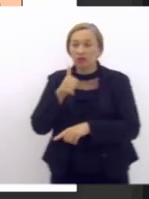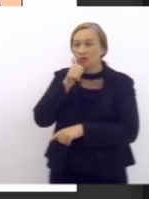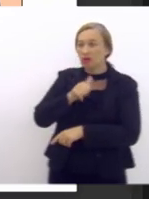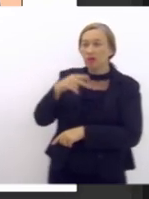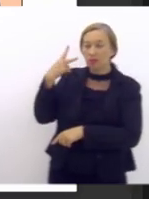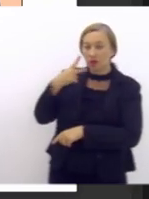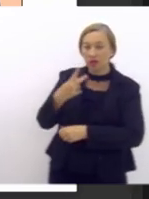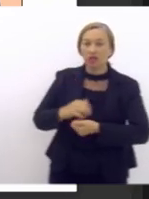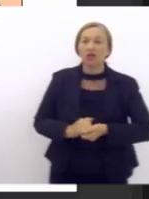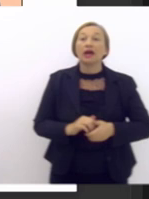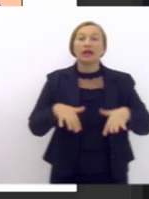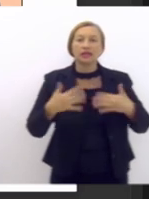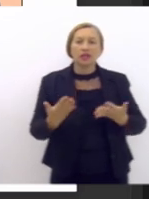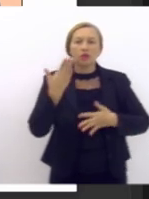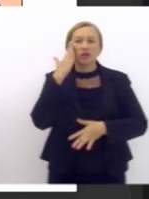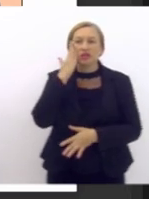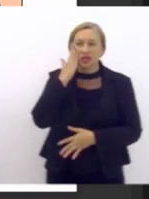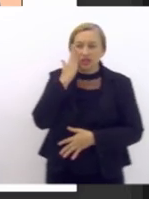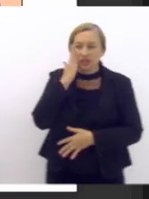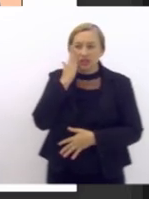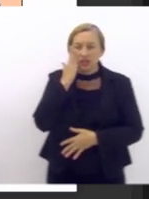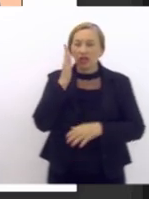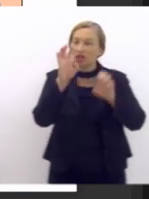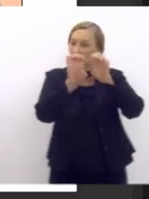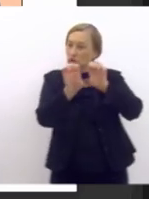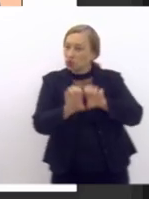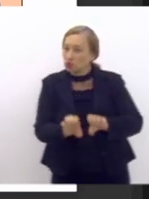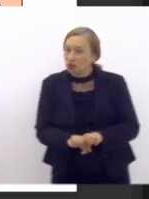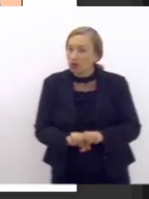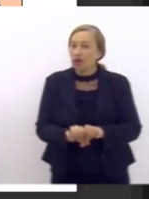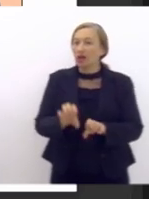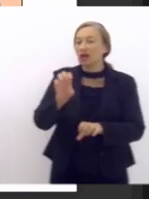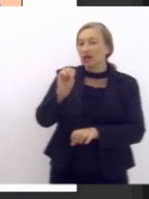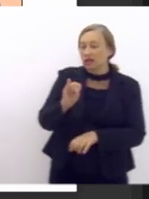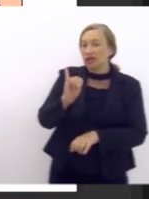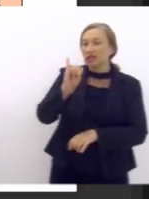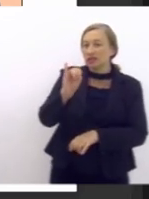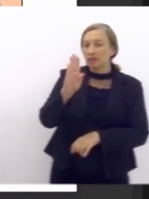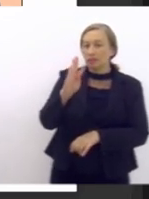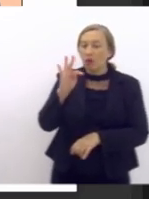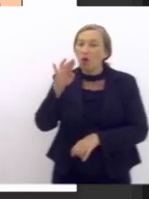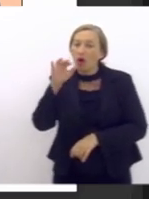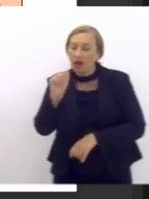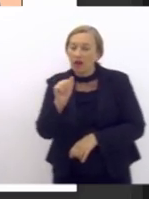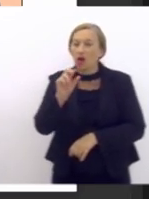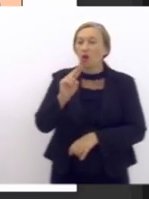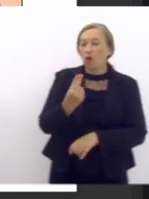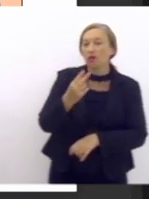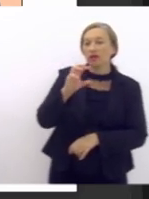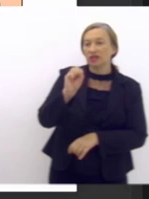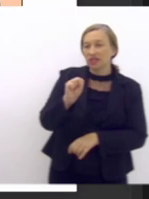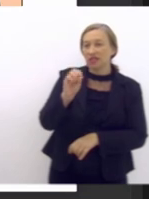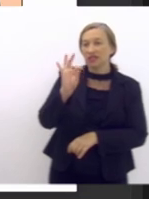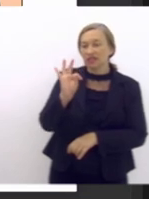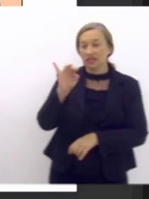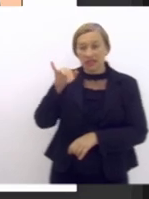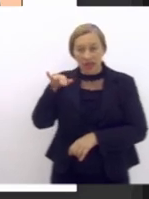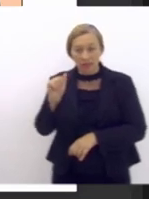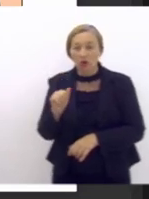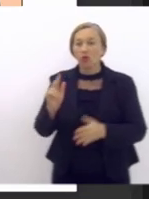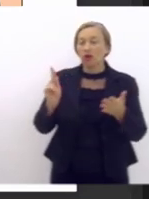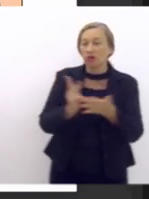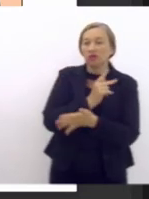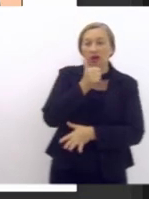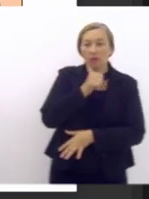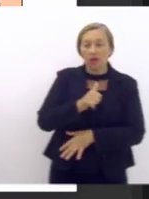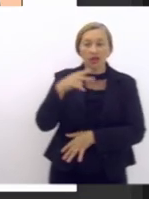mulher, então entender que ela é estrutural, que ela é simbólica, que ela é sistêmica, que o que acontece com as mulheres